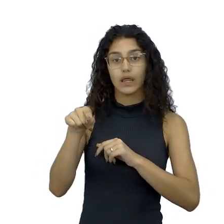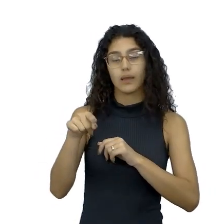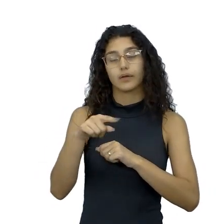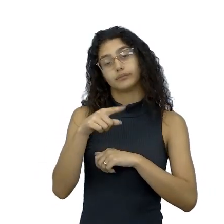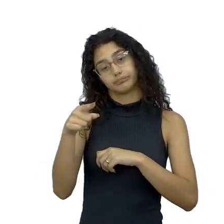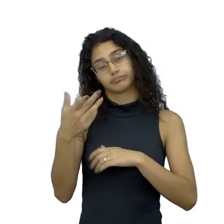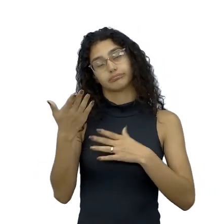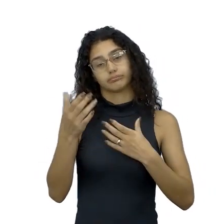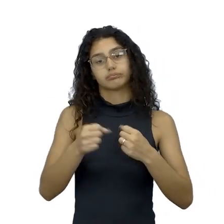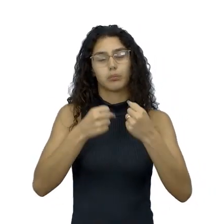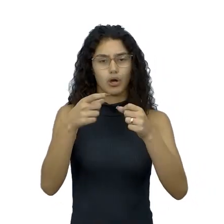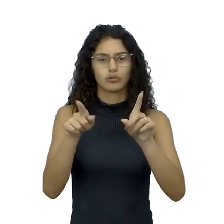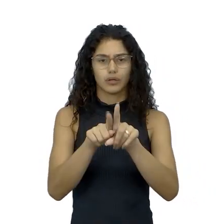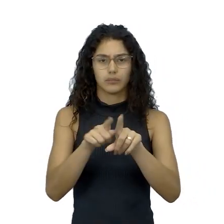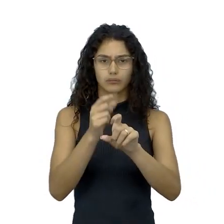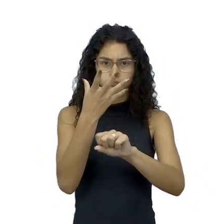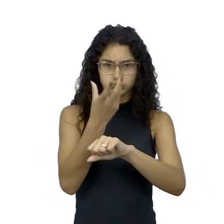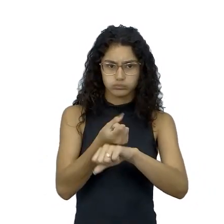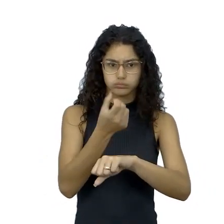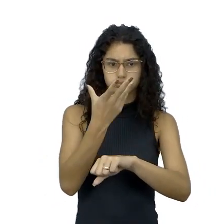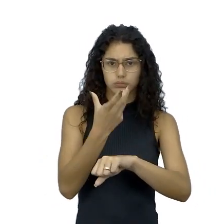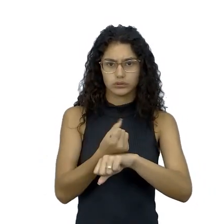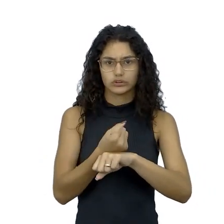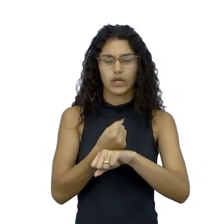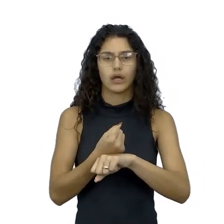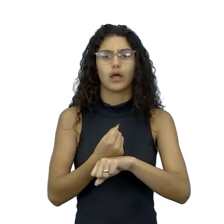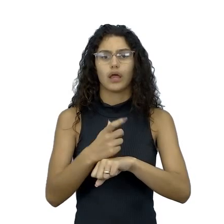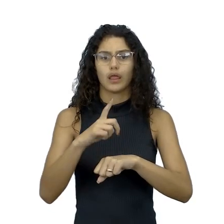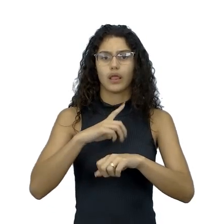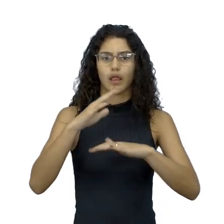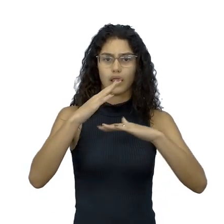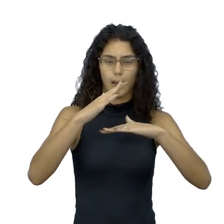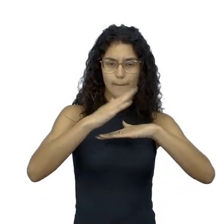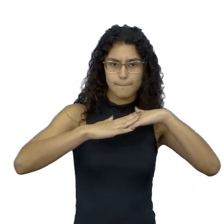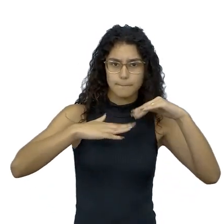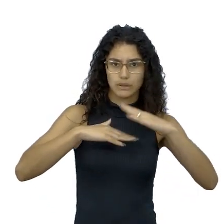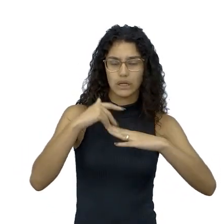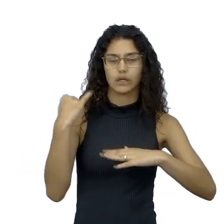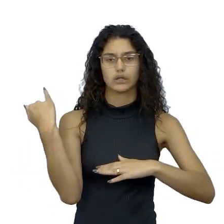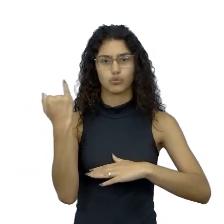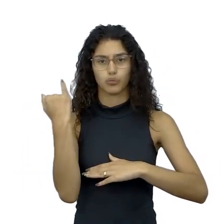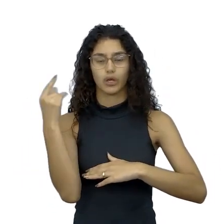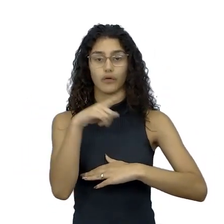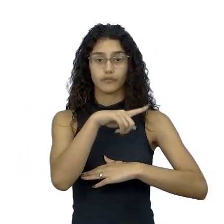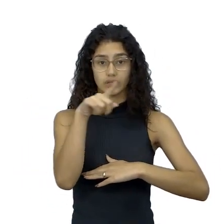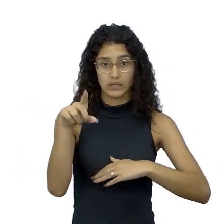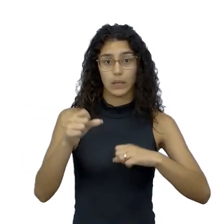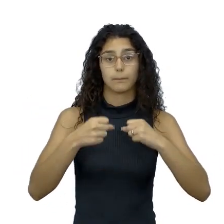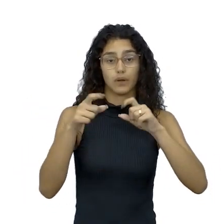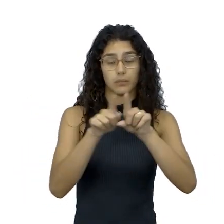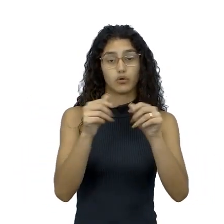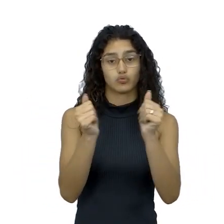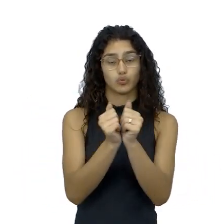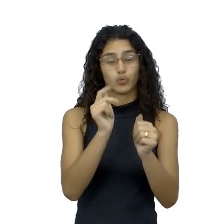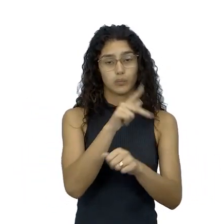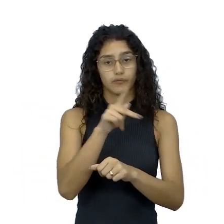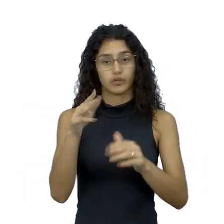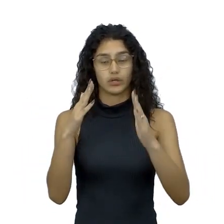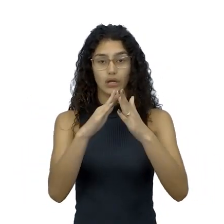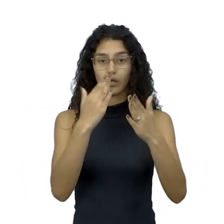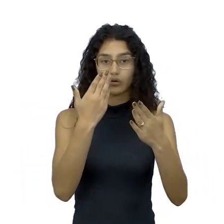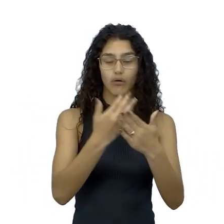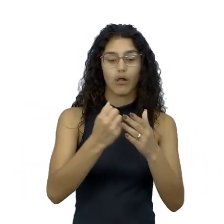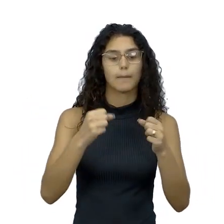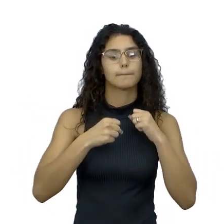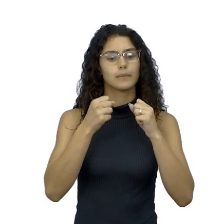vocês também podem lá baixar a matriz de habilidades essenciais, vocês coletivamente com outros professores aí da escola